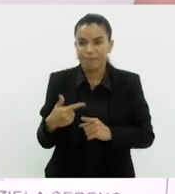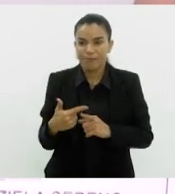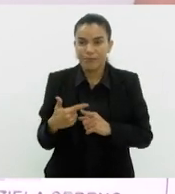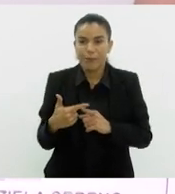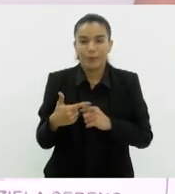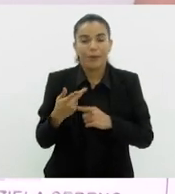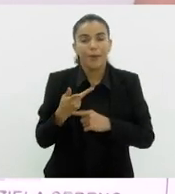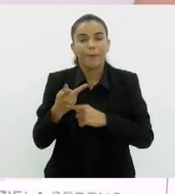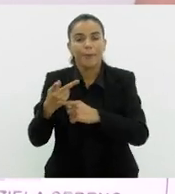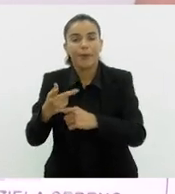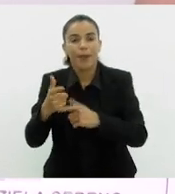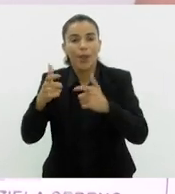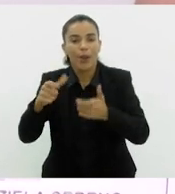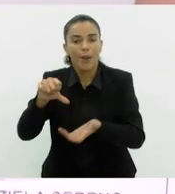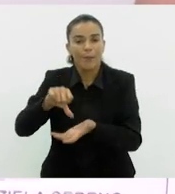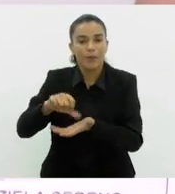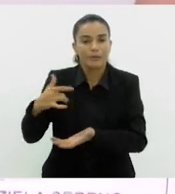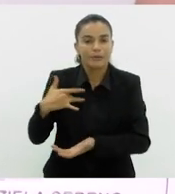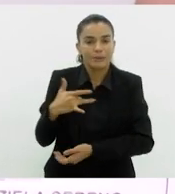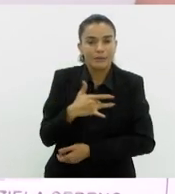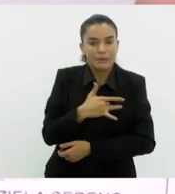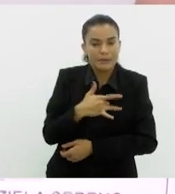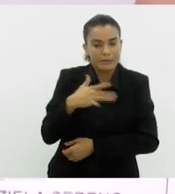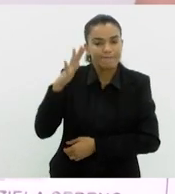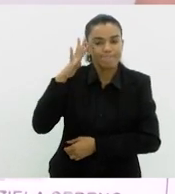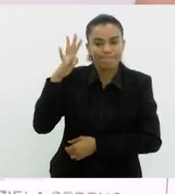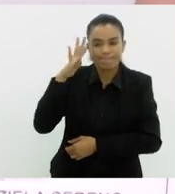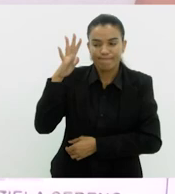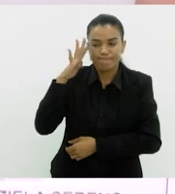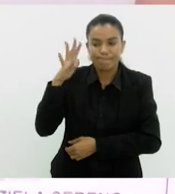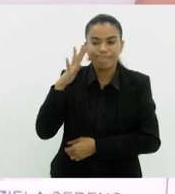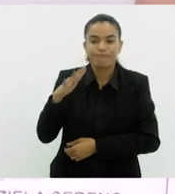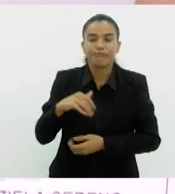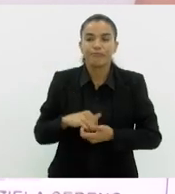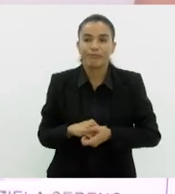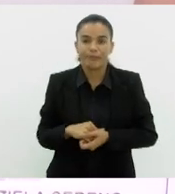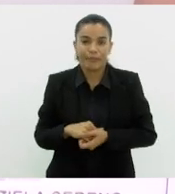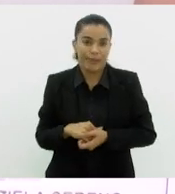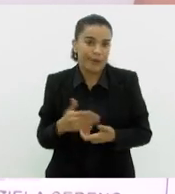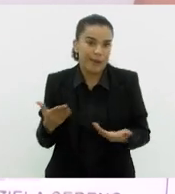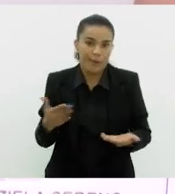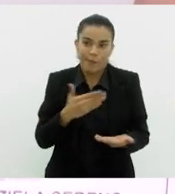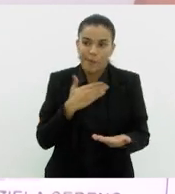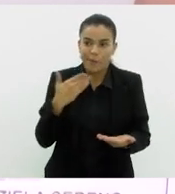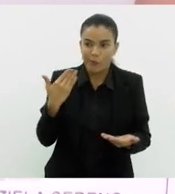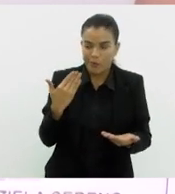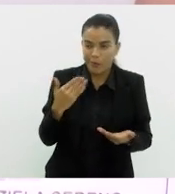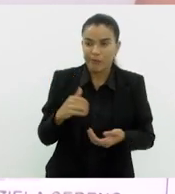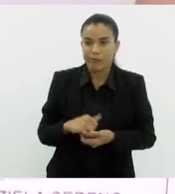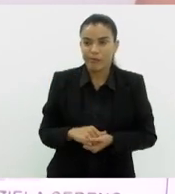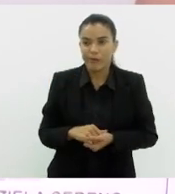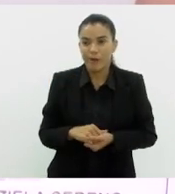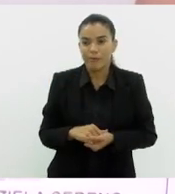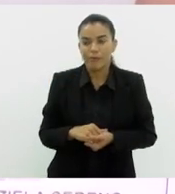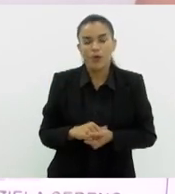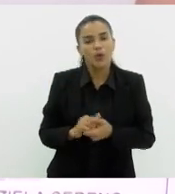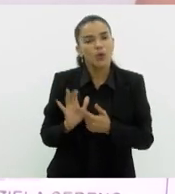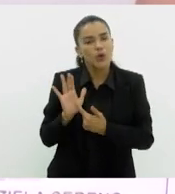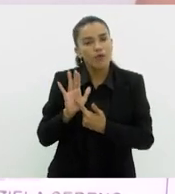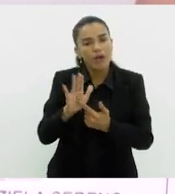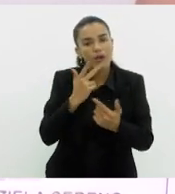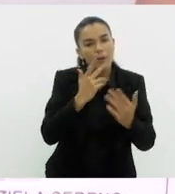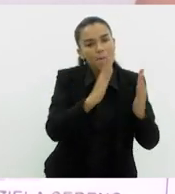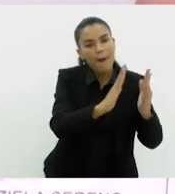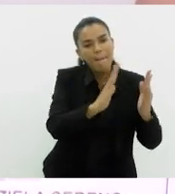postos de saúde, no nosso imaginário, na nossa subjetividade, a gente ia morrer. E aí eu estou trazendo esse histórico para a gente